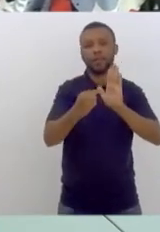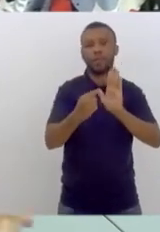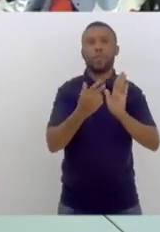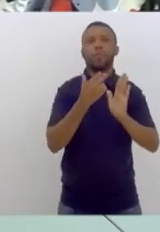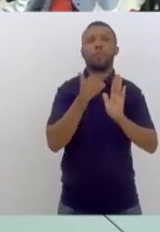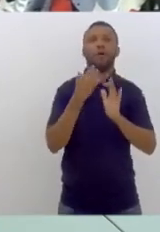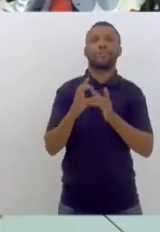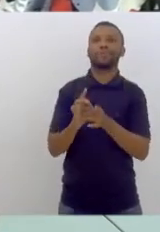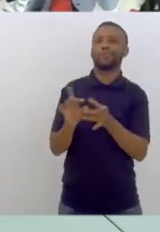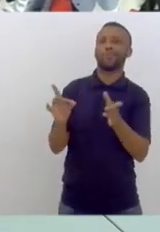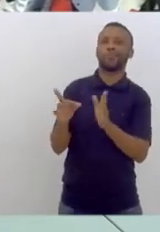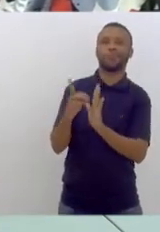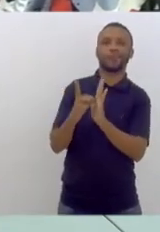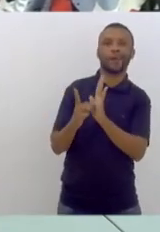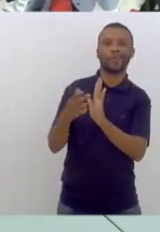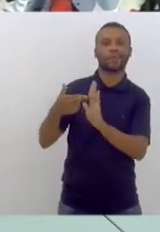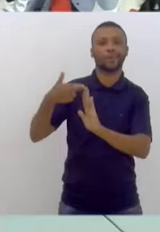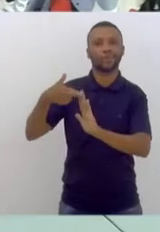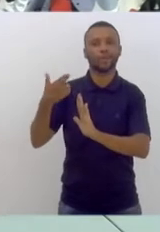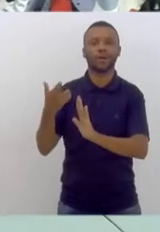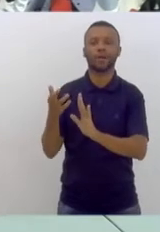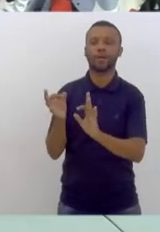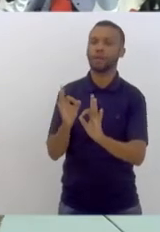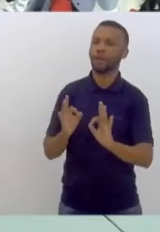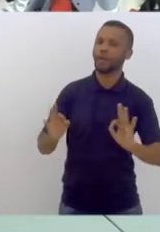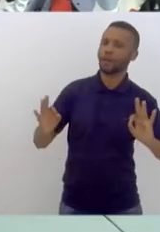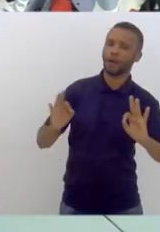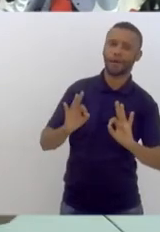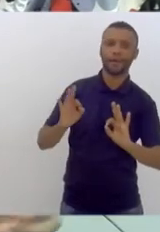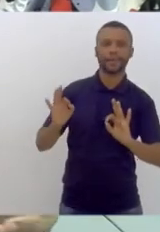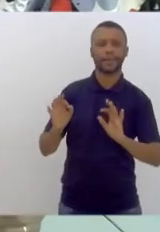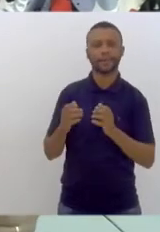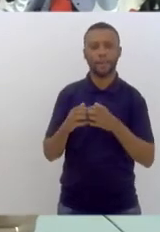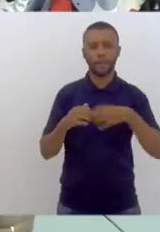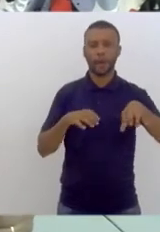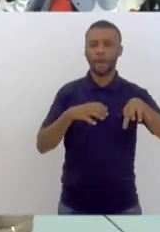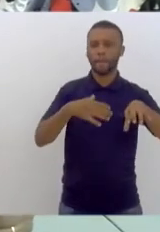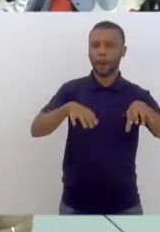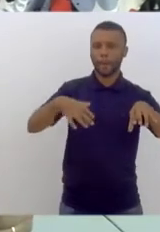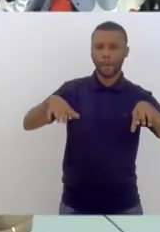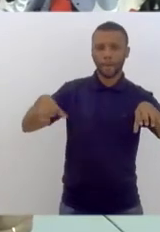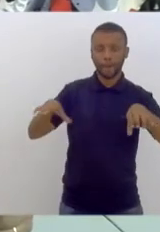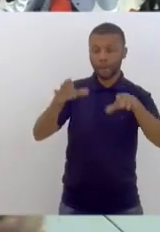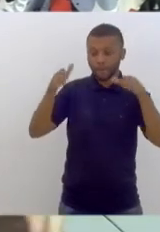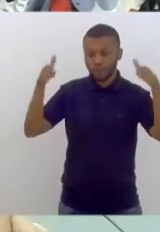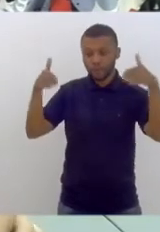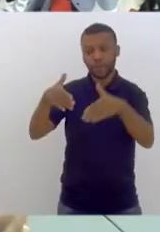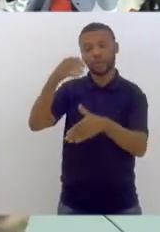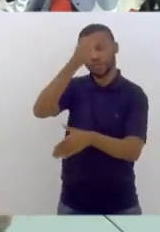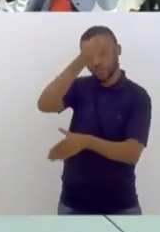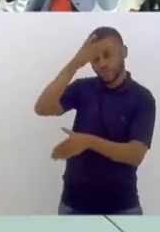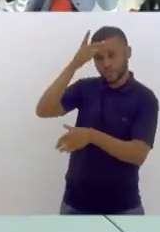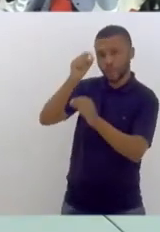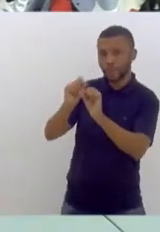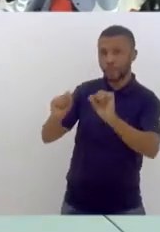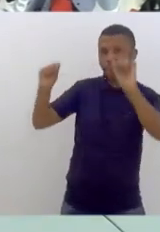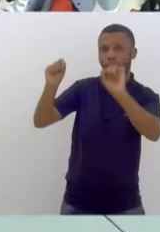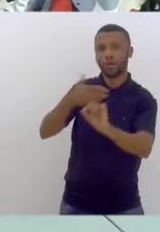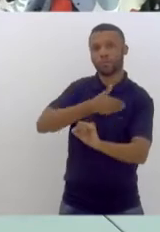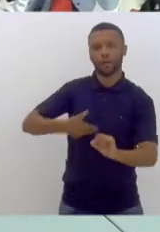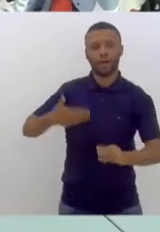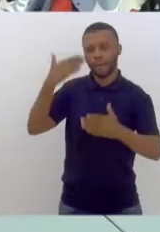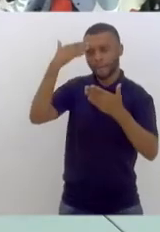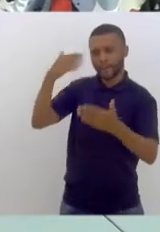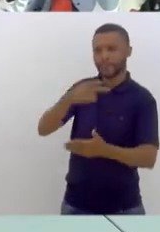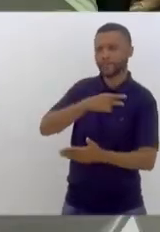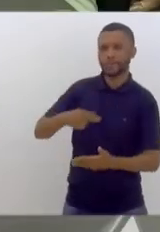mão de decretos, de resoluções, essa divisão tão importante para as finanças dos nossos municípios e do nosso estado. Obrigado,